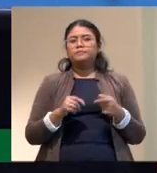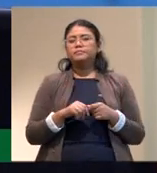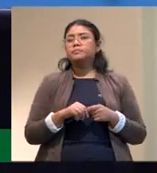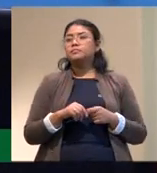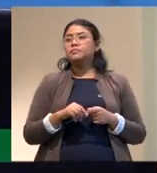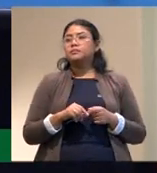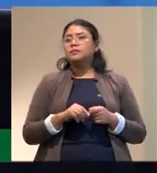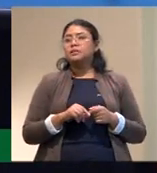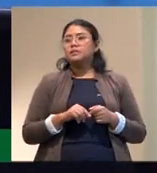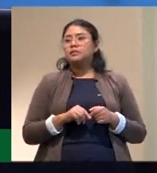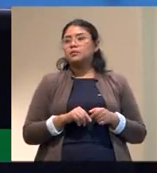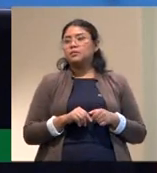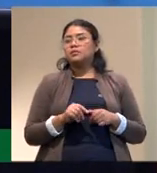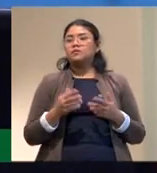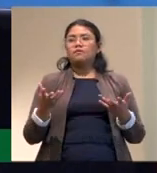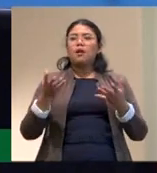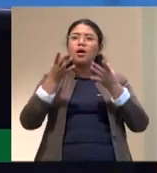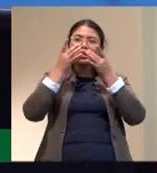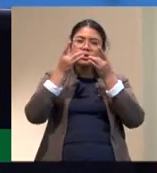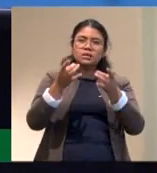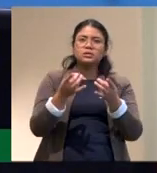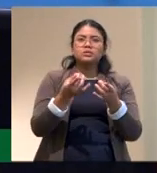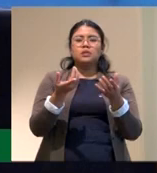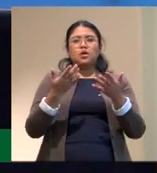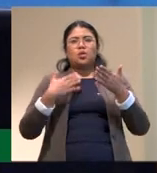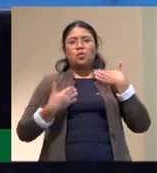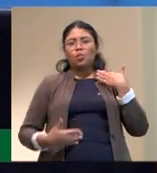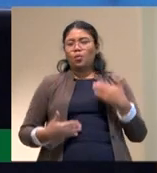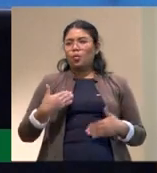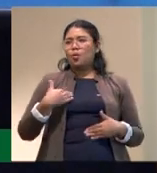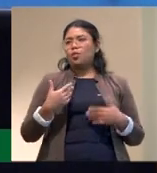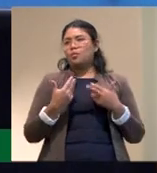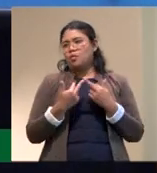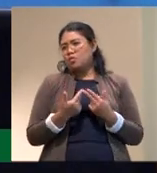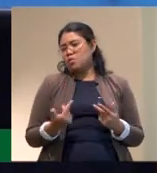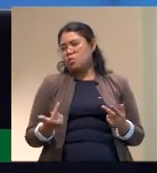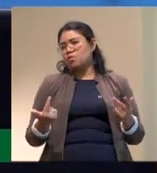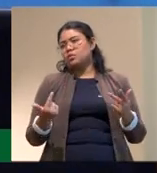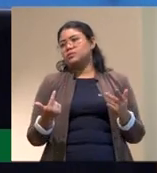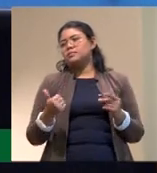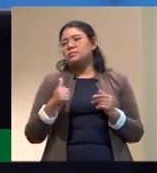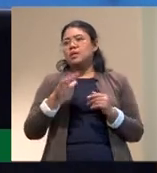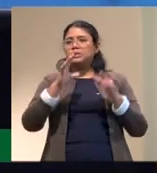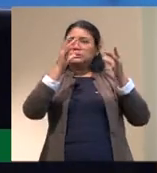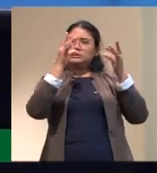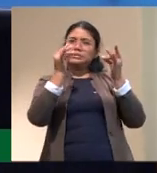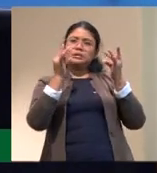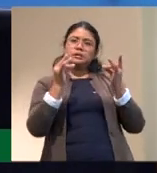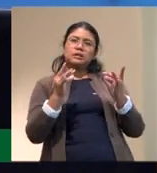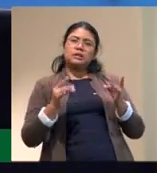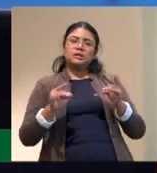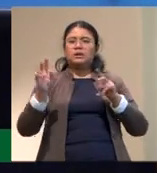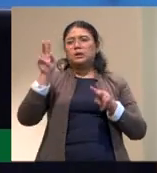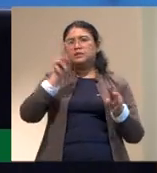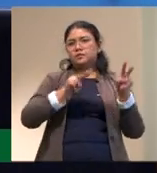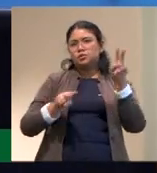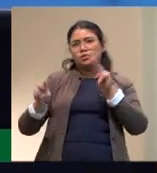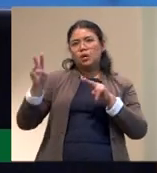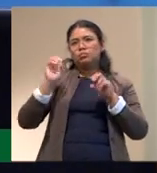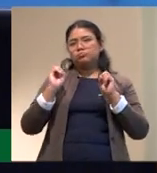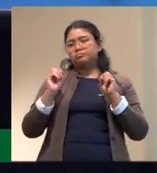treinar discriminação perceptiva, né? E todas as discriminações visuais,